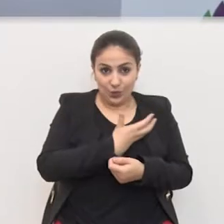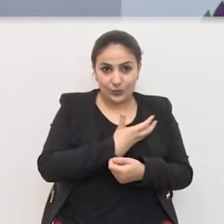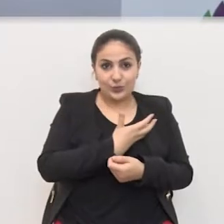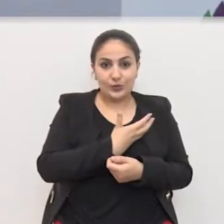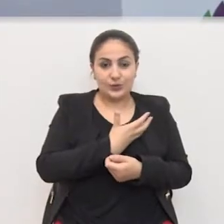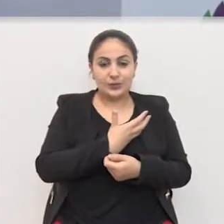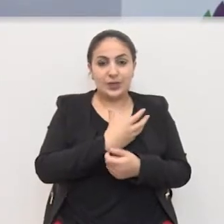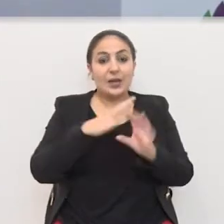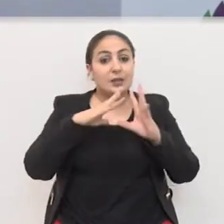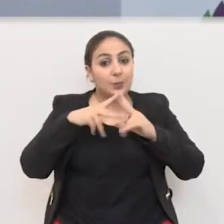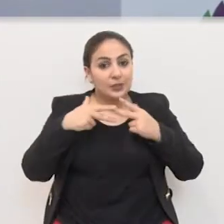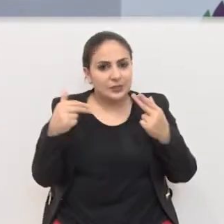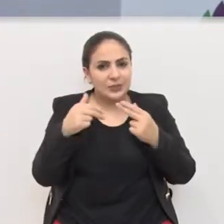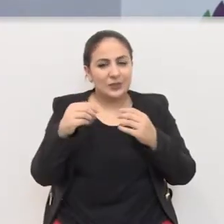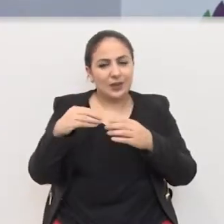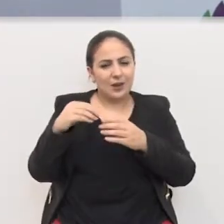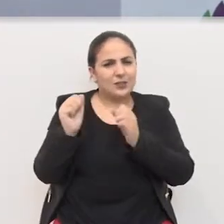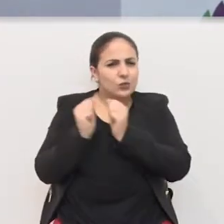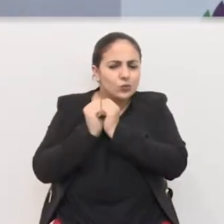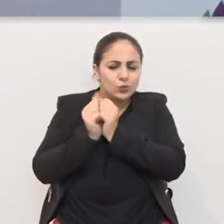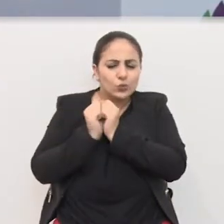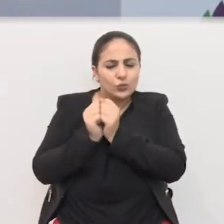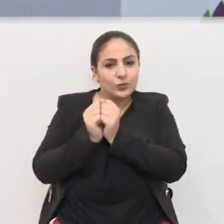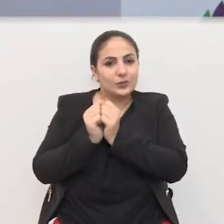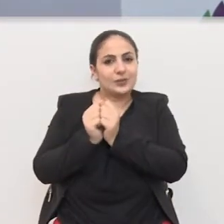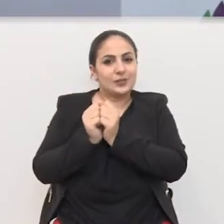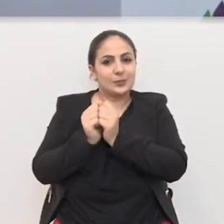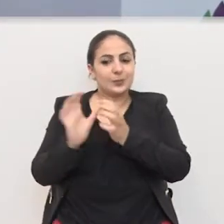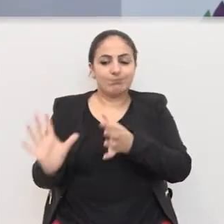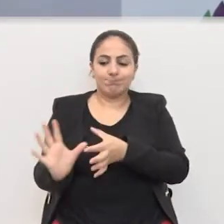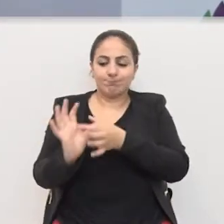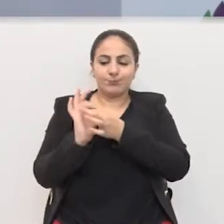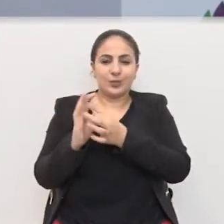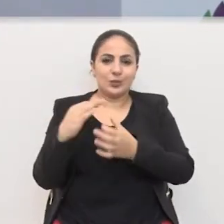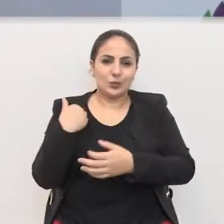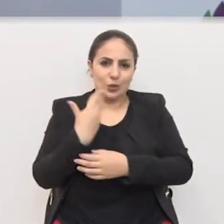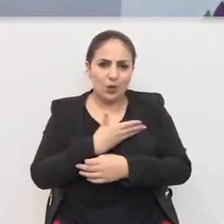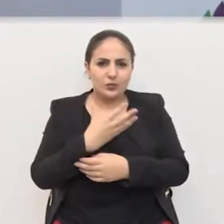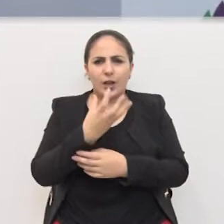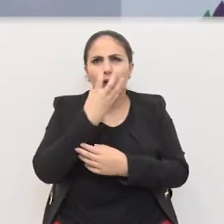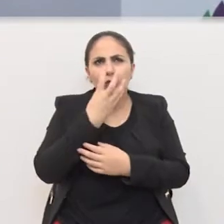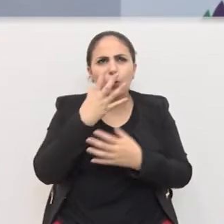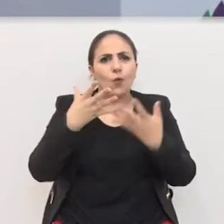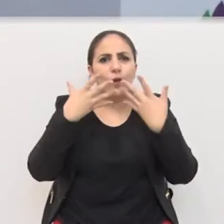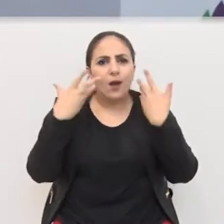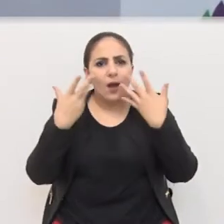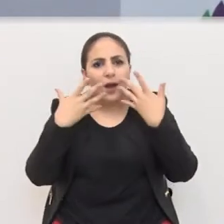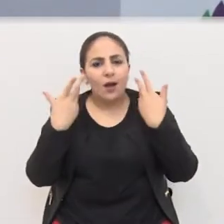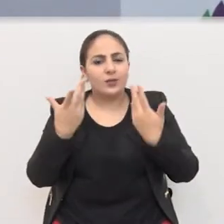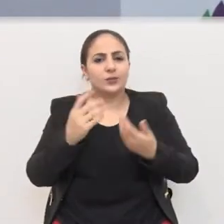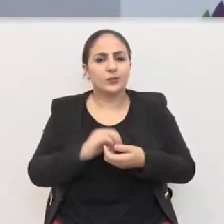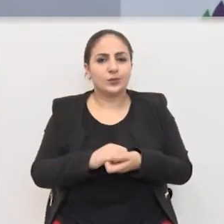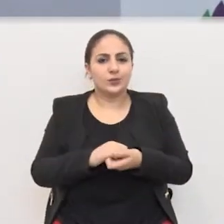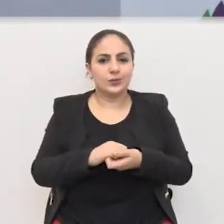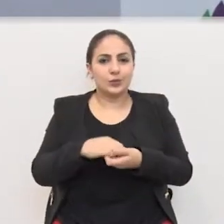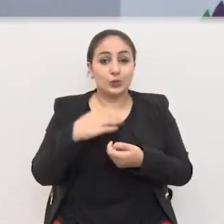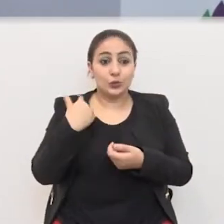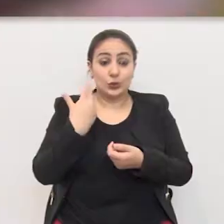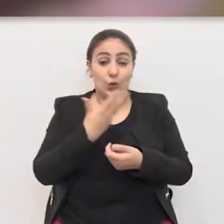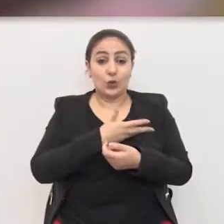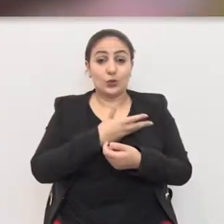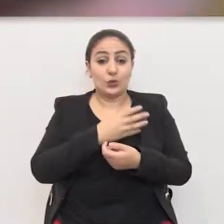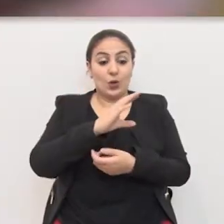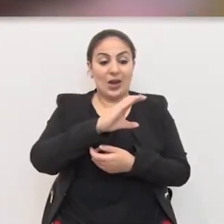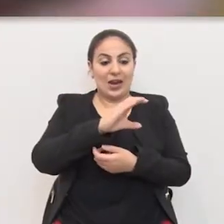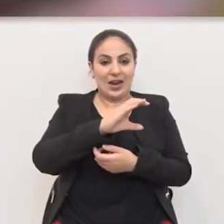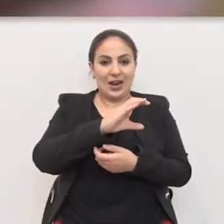nossos mascotes, que são aqueles que figuram direto à figura dos animais, do cachorro, do gato. O